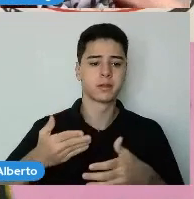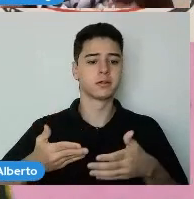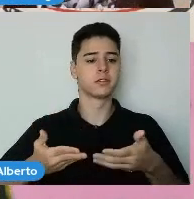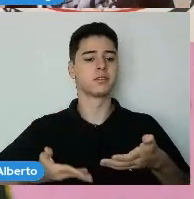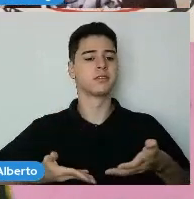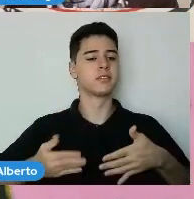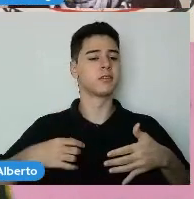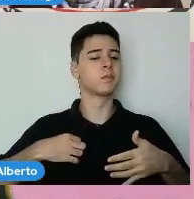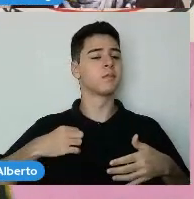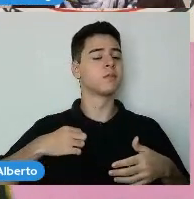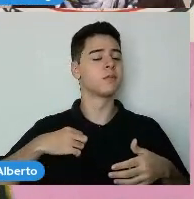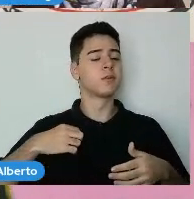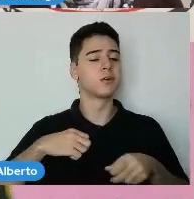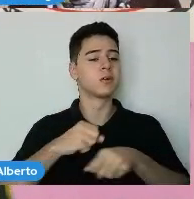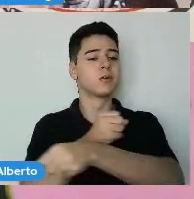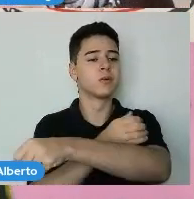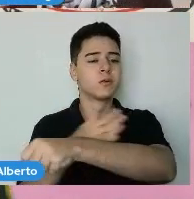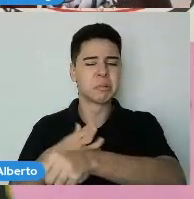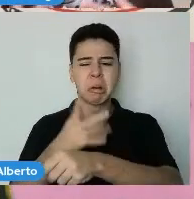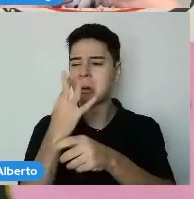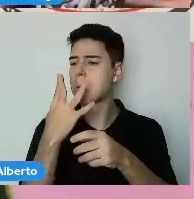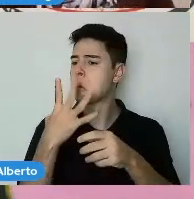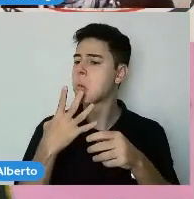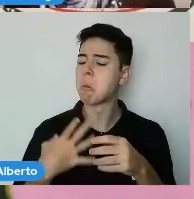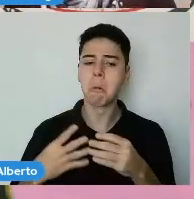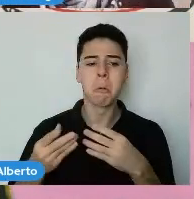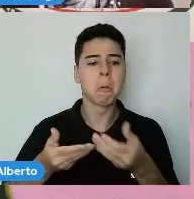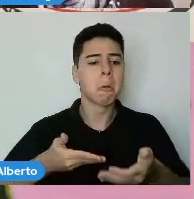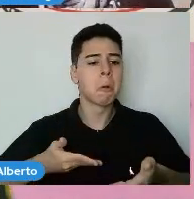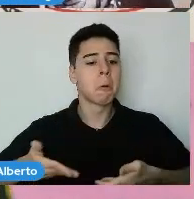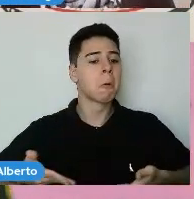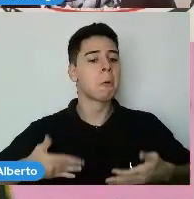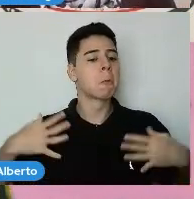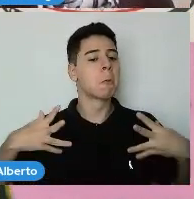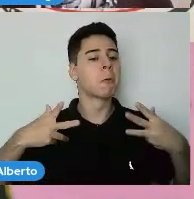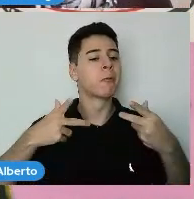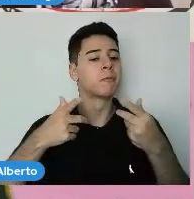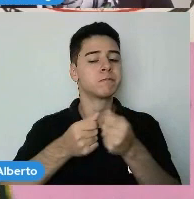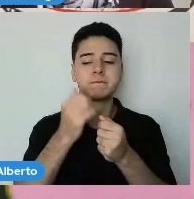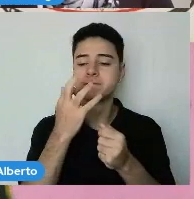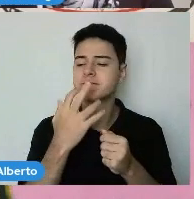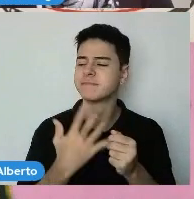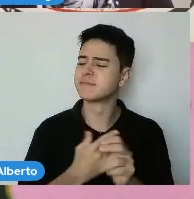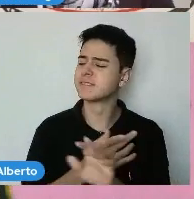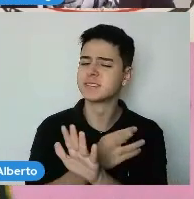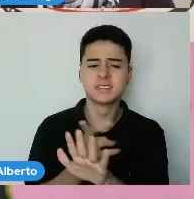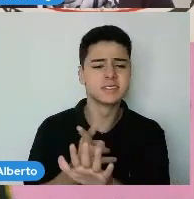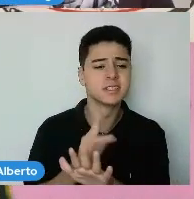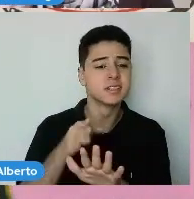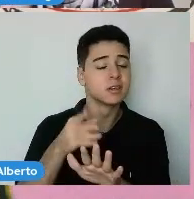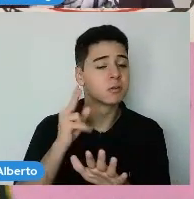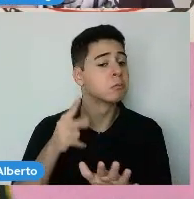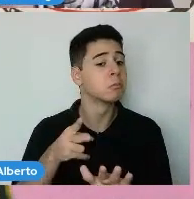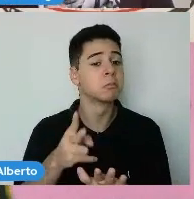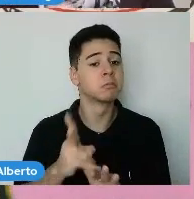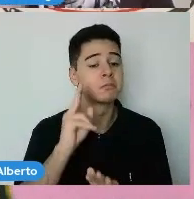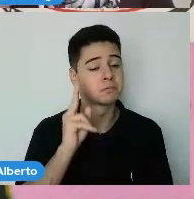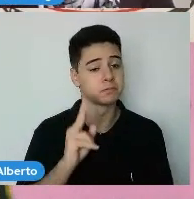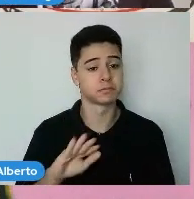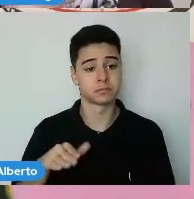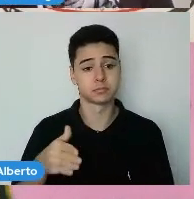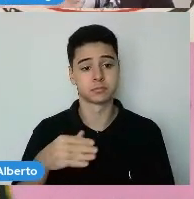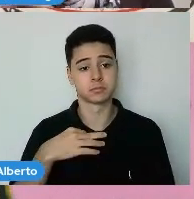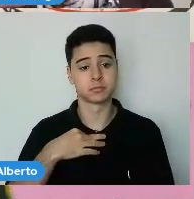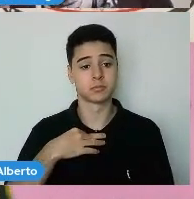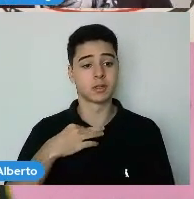blusa branca, mais uma saia coloridaça, ou com um vestido super bordado, e assim por diante, né? Então, essa coisa do pano